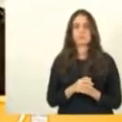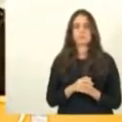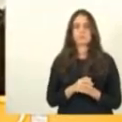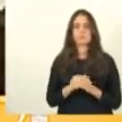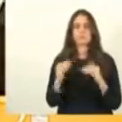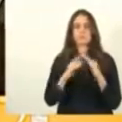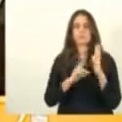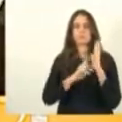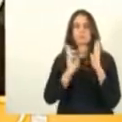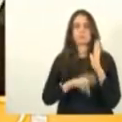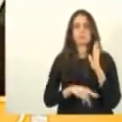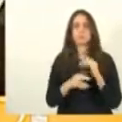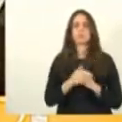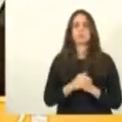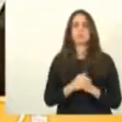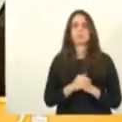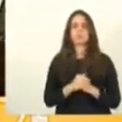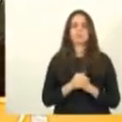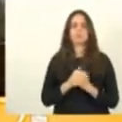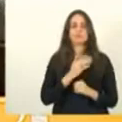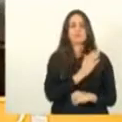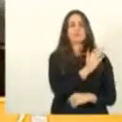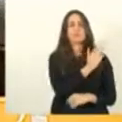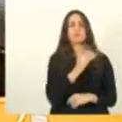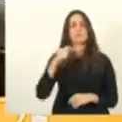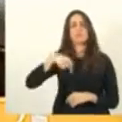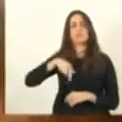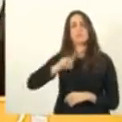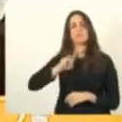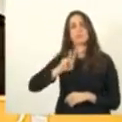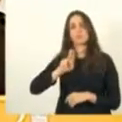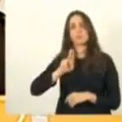Com o relator, deputado Coronel Alexandre Quintino.